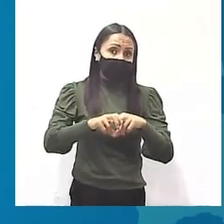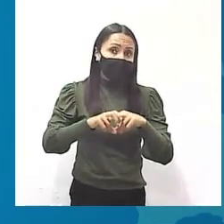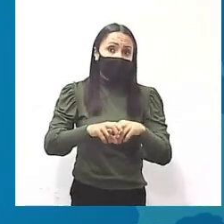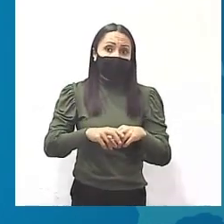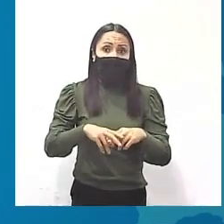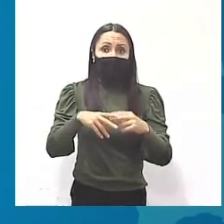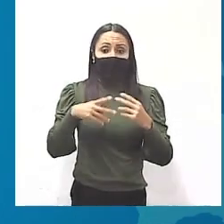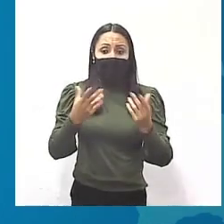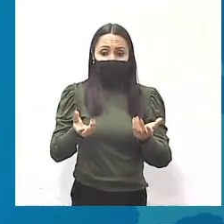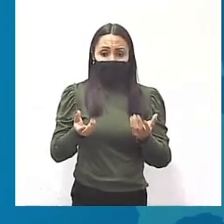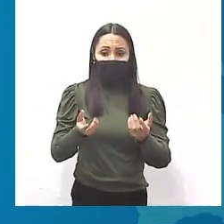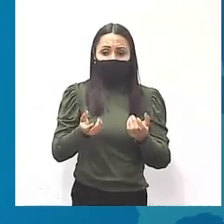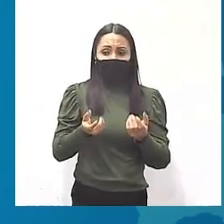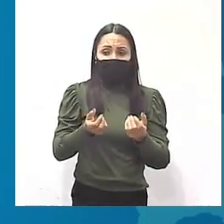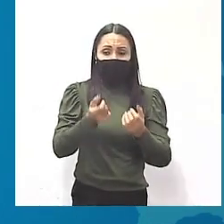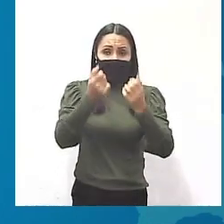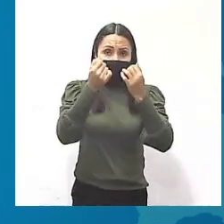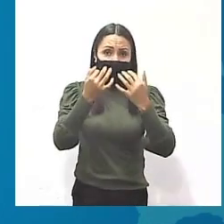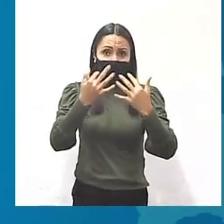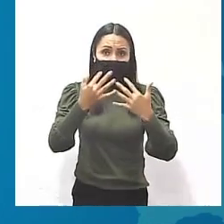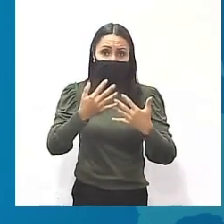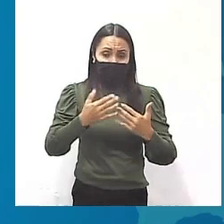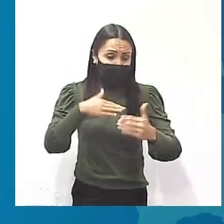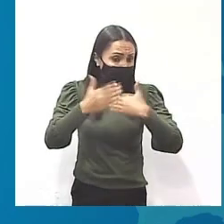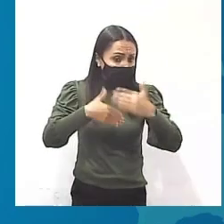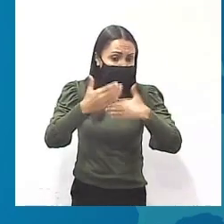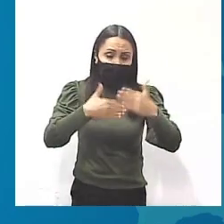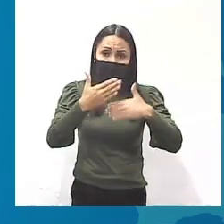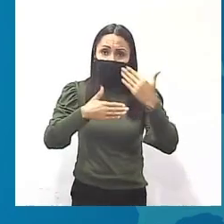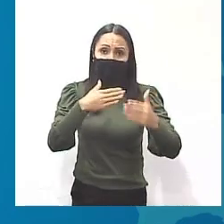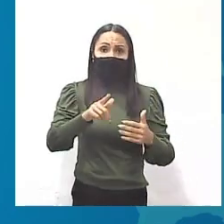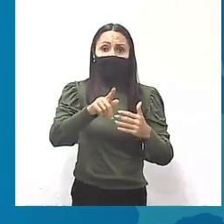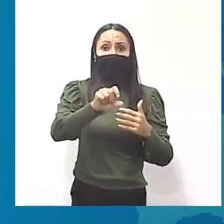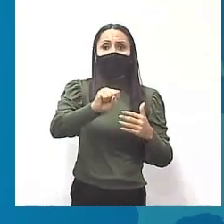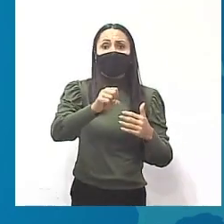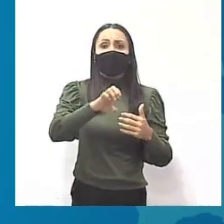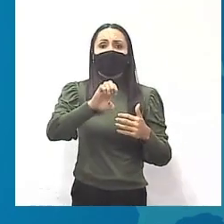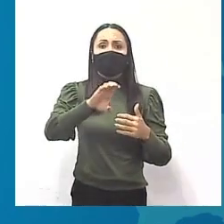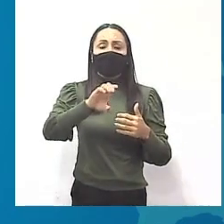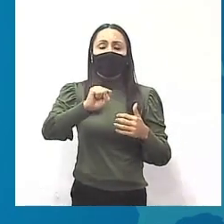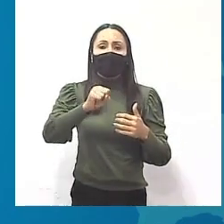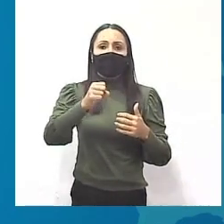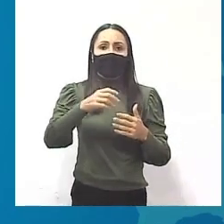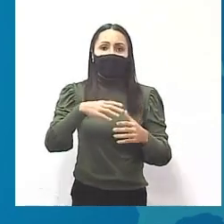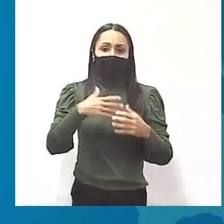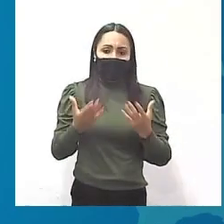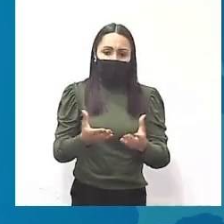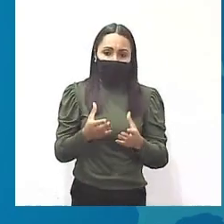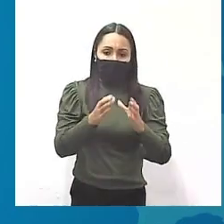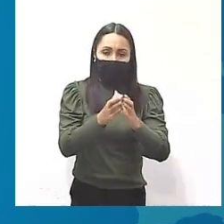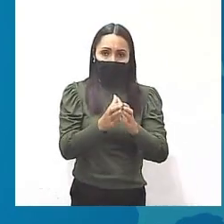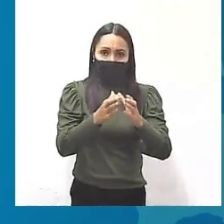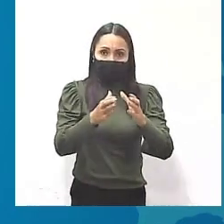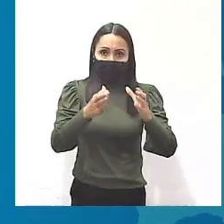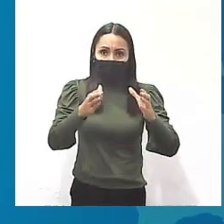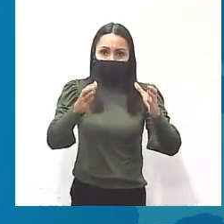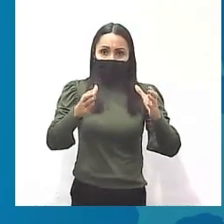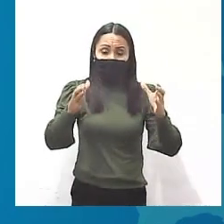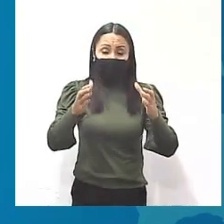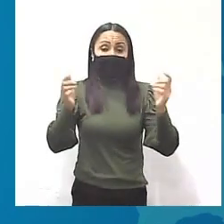da emissão ali, desenfreada desses gases. Entre os gases do efeito estufas, que